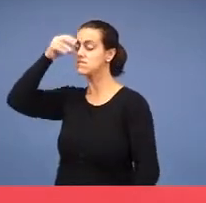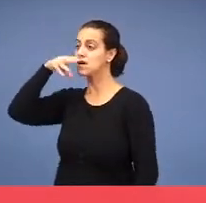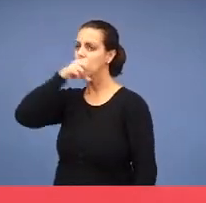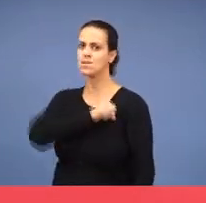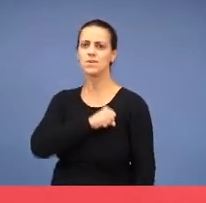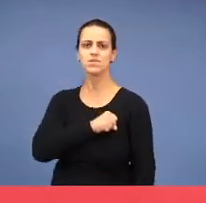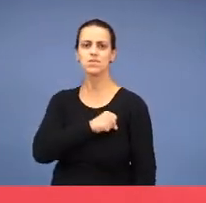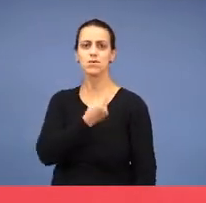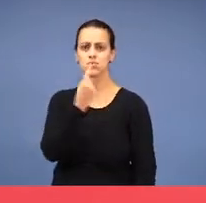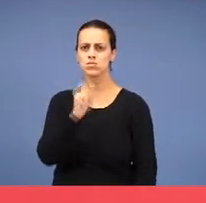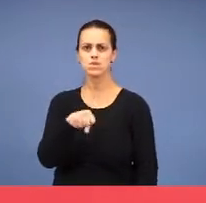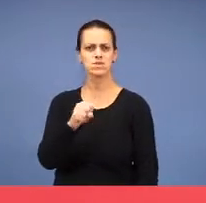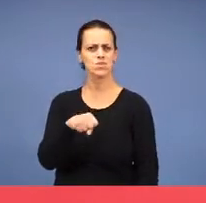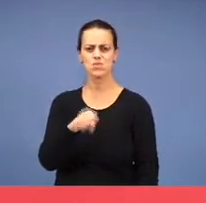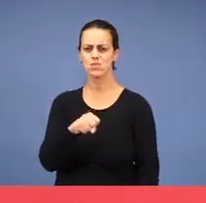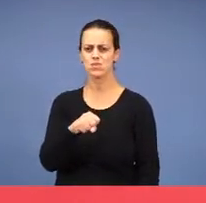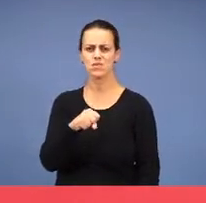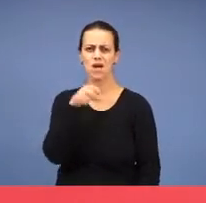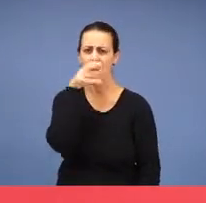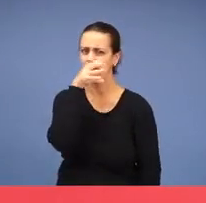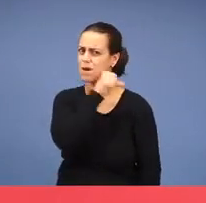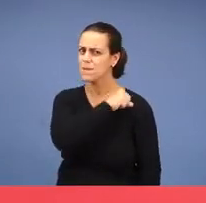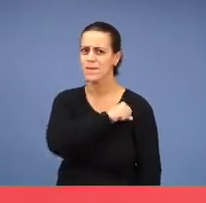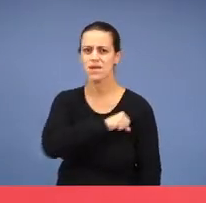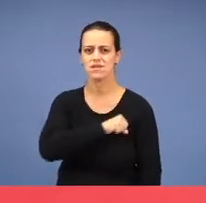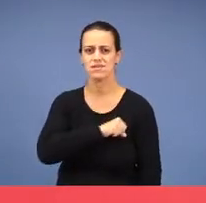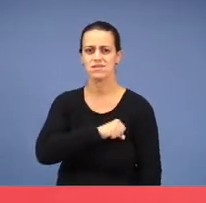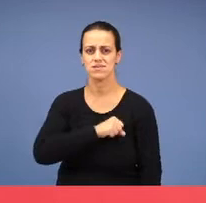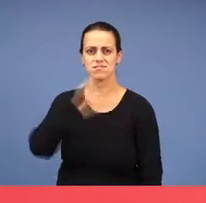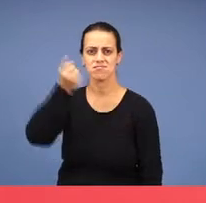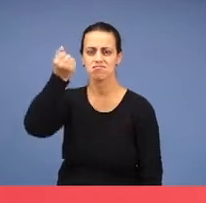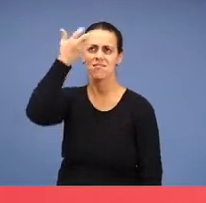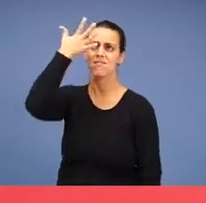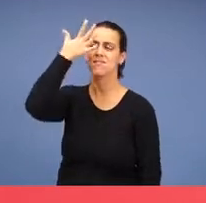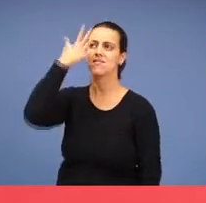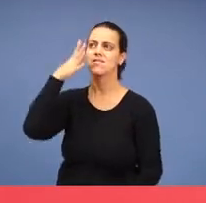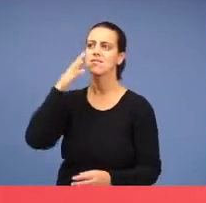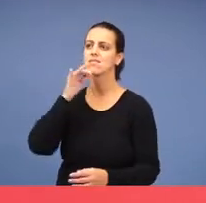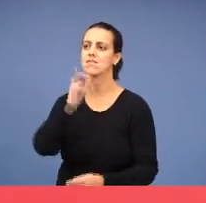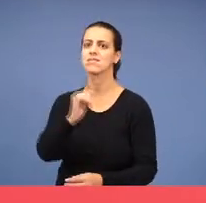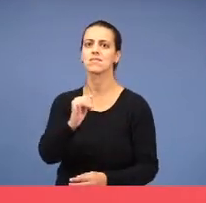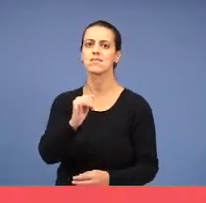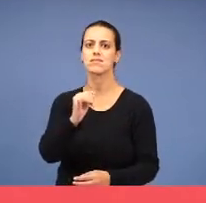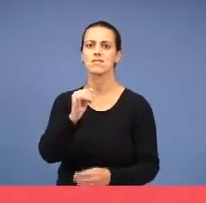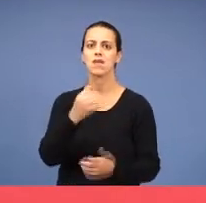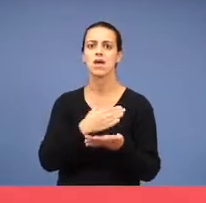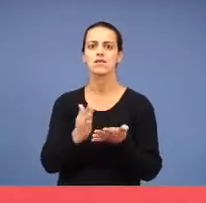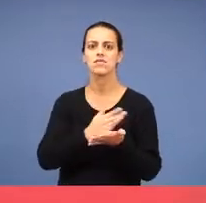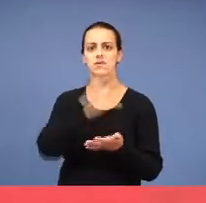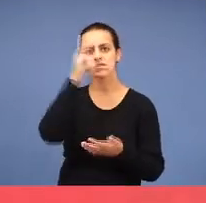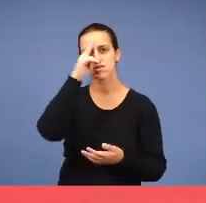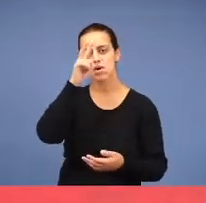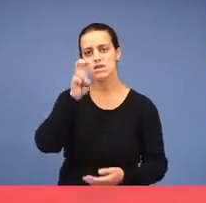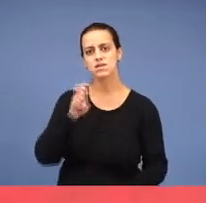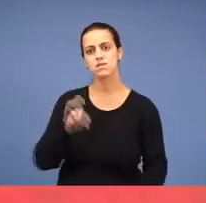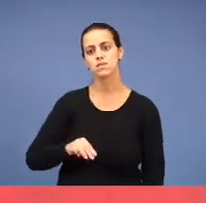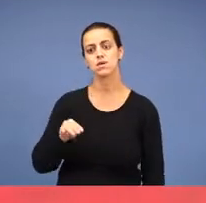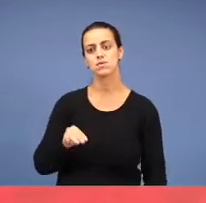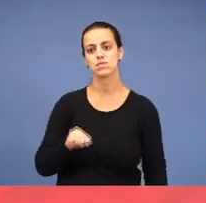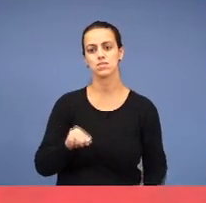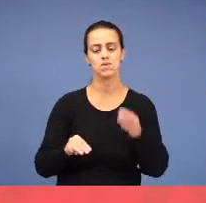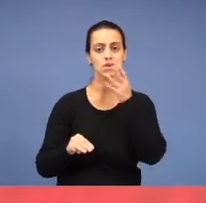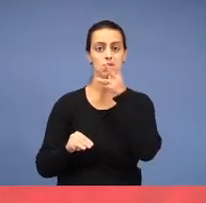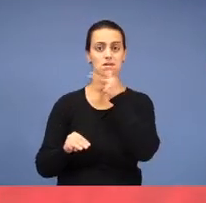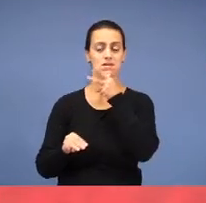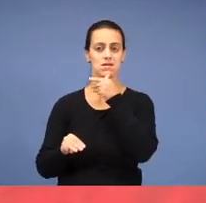Com um segundo, menos de segundo, a revelação entra e ele conta uma história, às vezes, de 5 minutos. Por